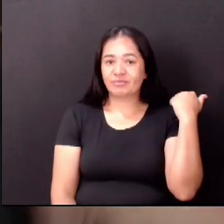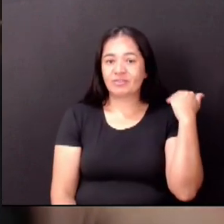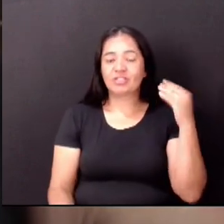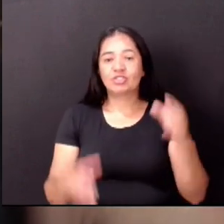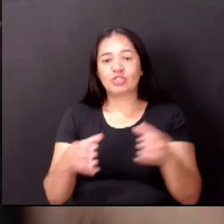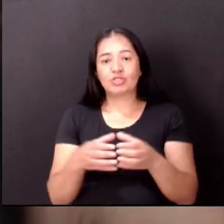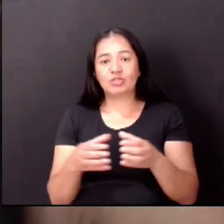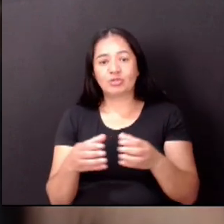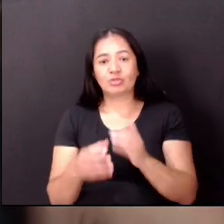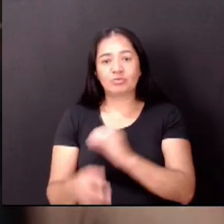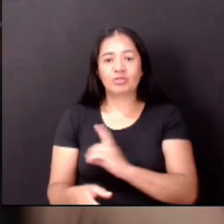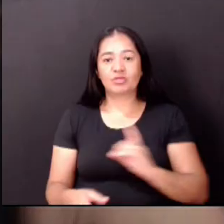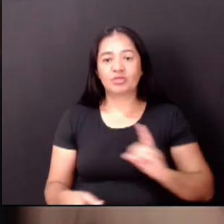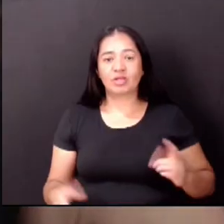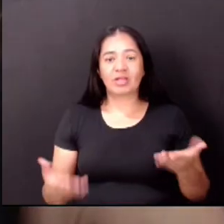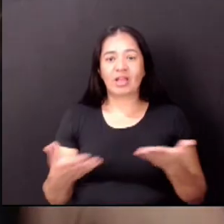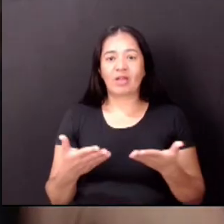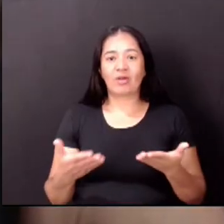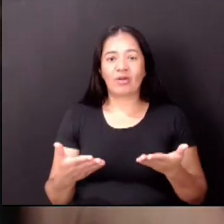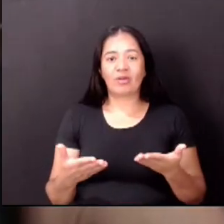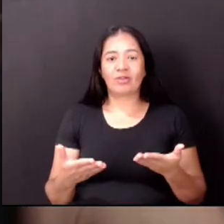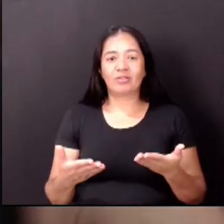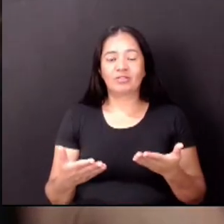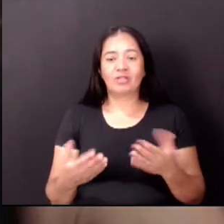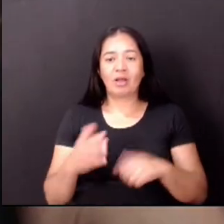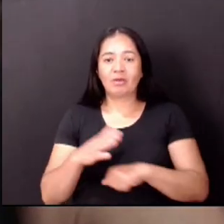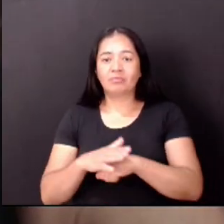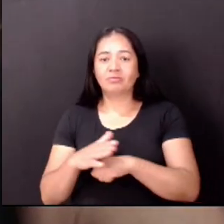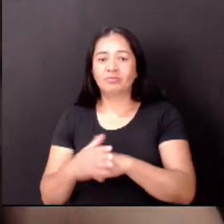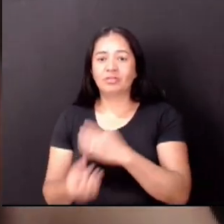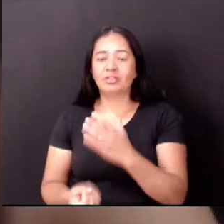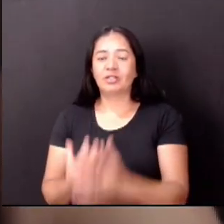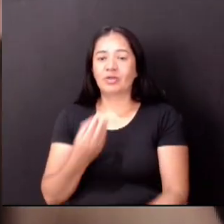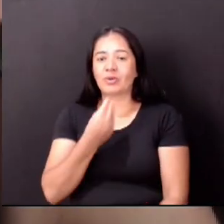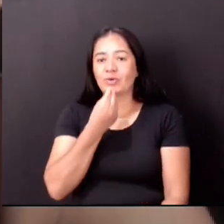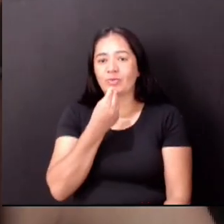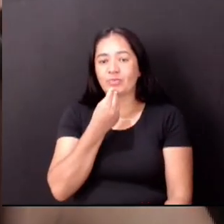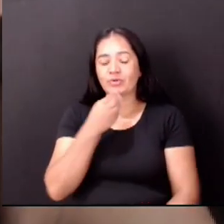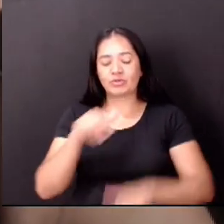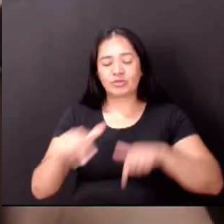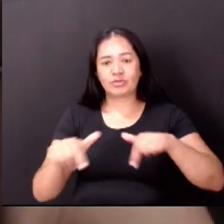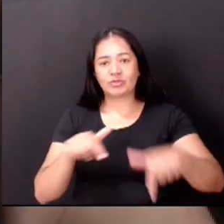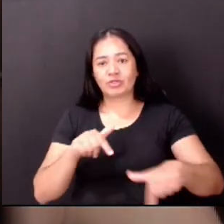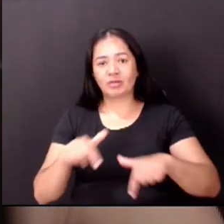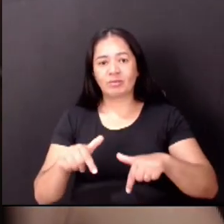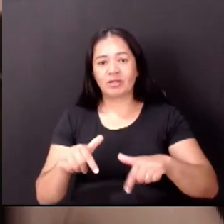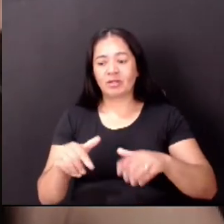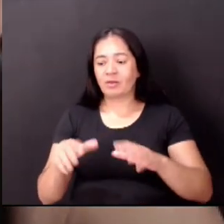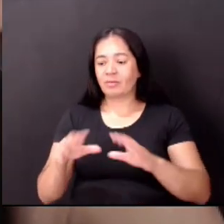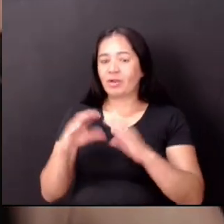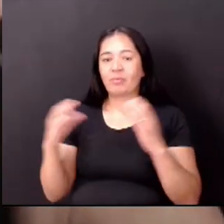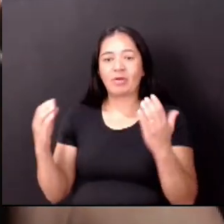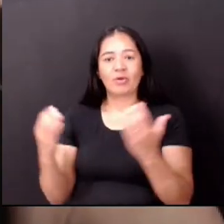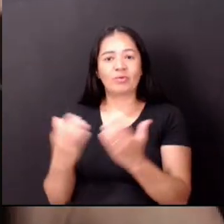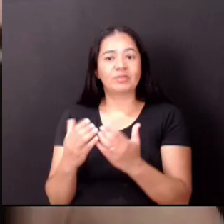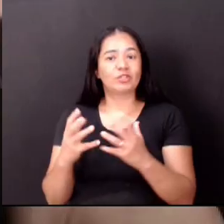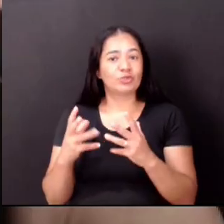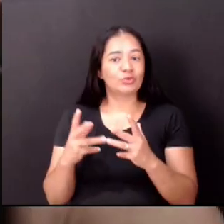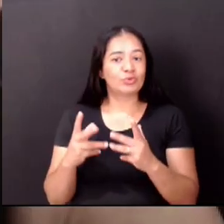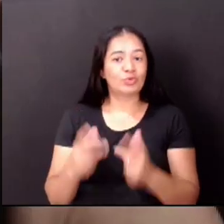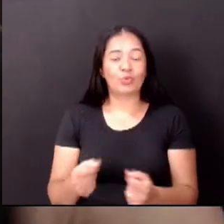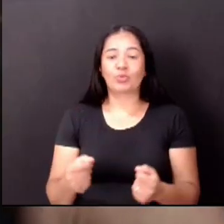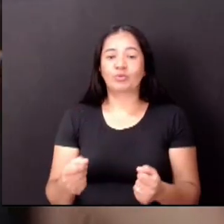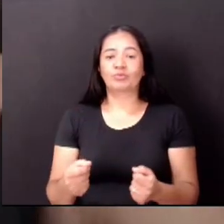que acabaram criando oportunidade de trabalho e geração de renda para uma comunidade inteira. Lugares onde o